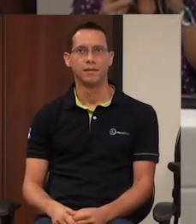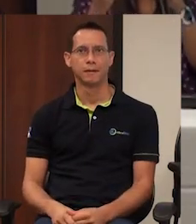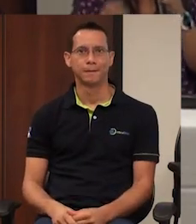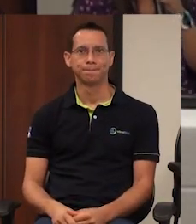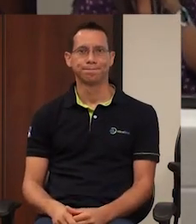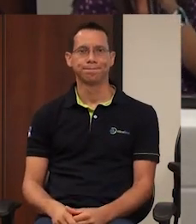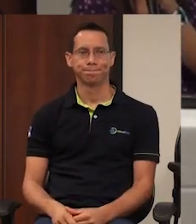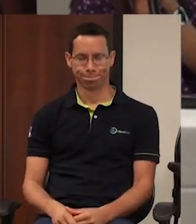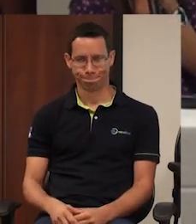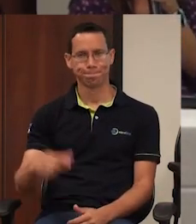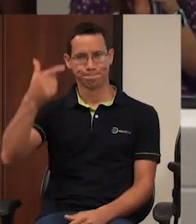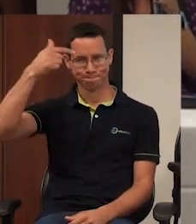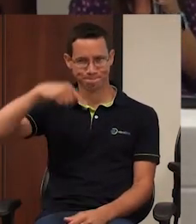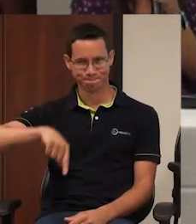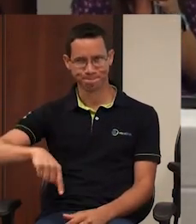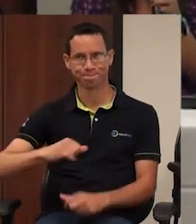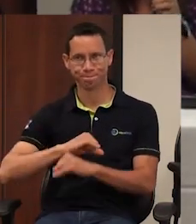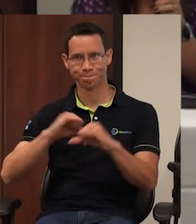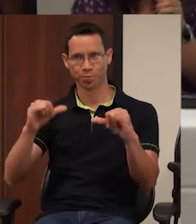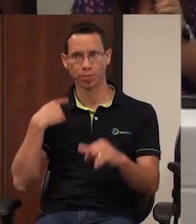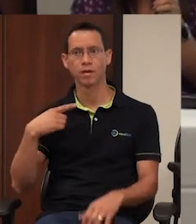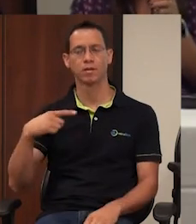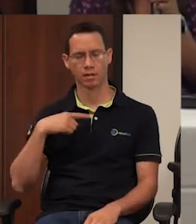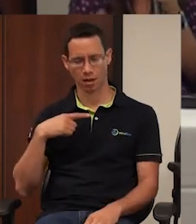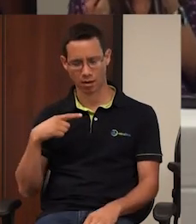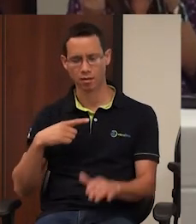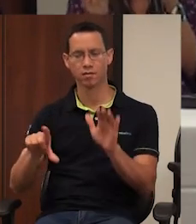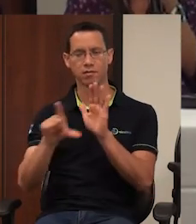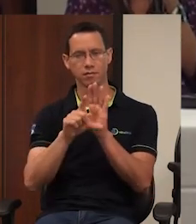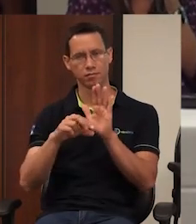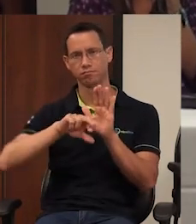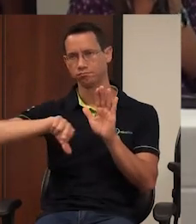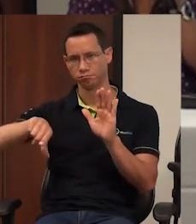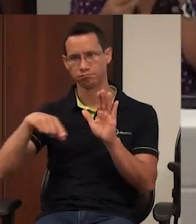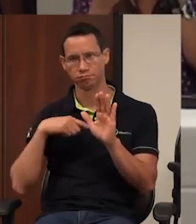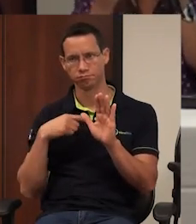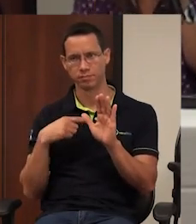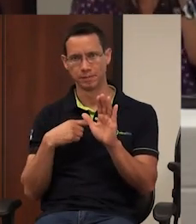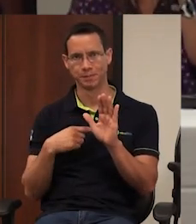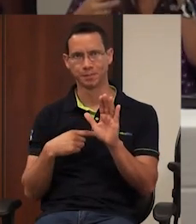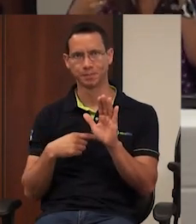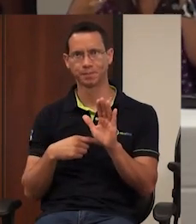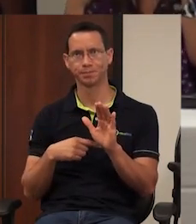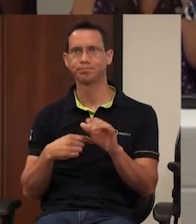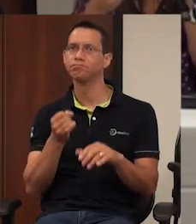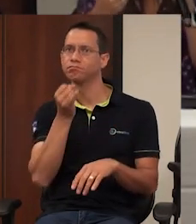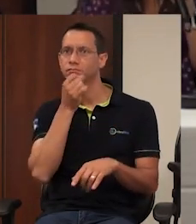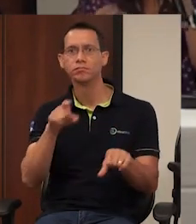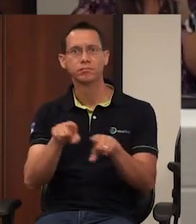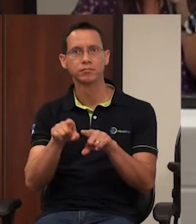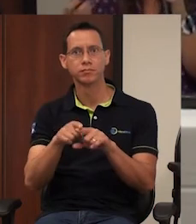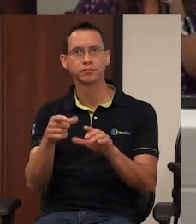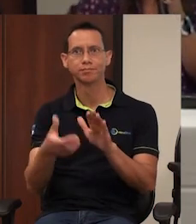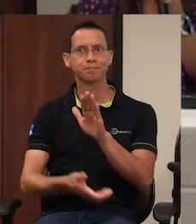eu volto a insistir, nós temos mecanismos legais, tem mecanismos legais, inclusive, para